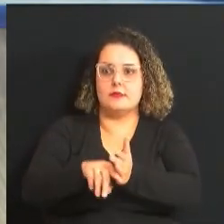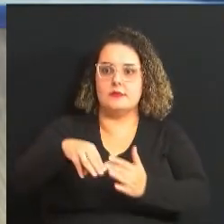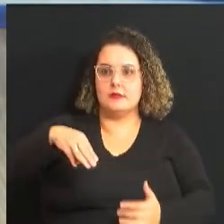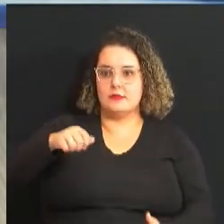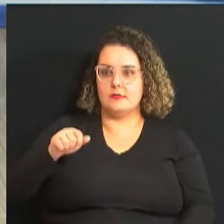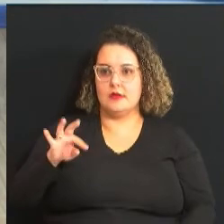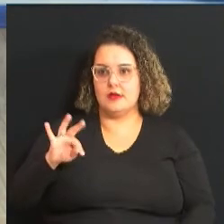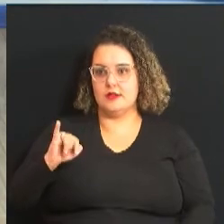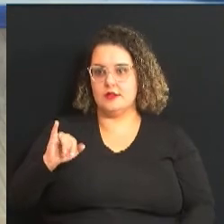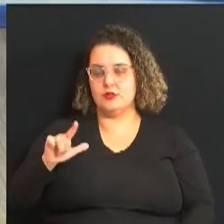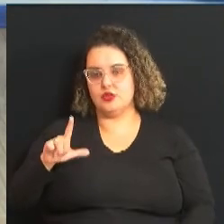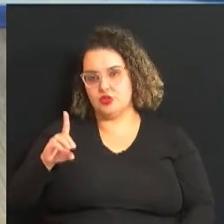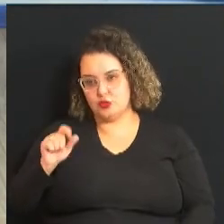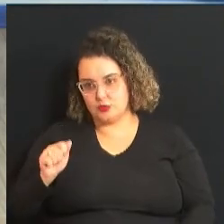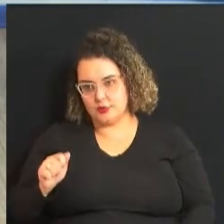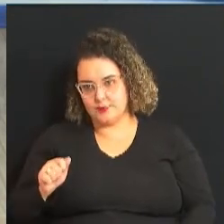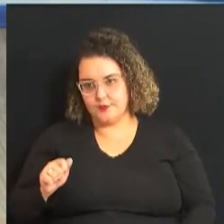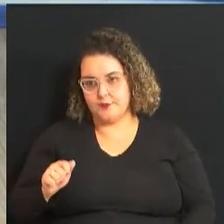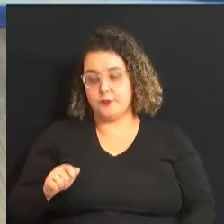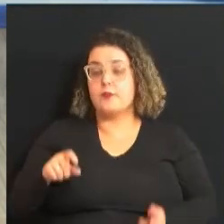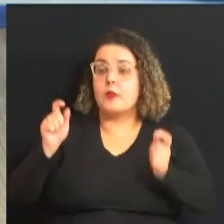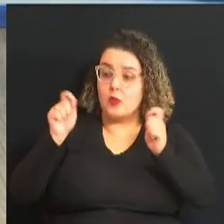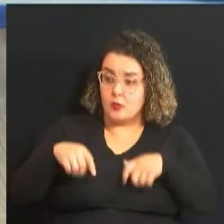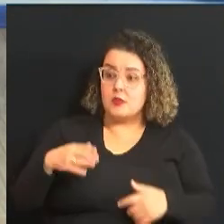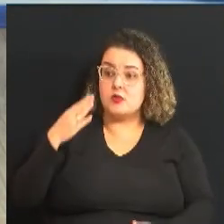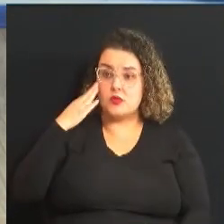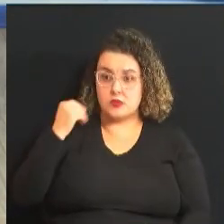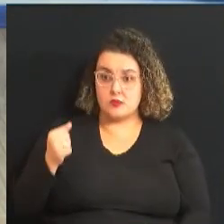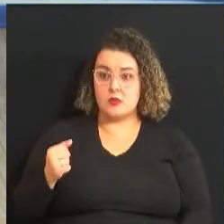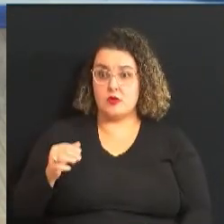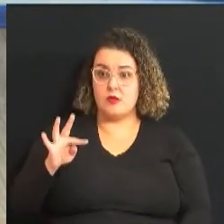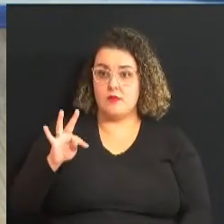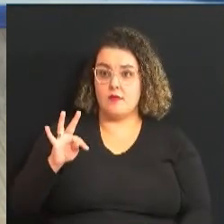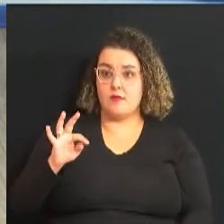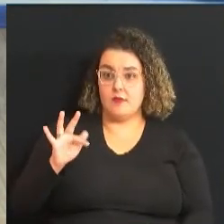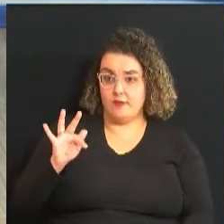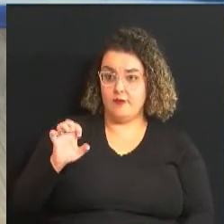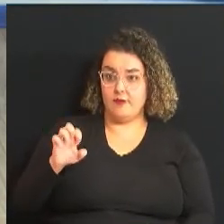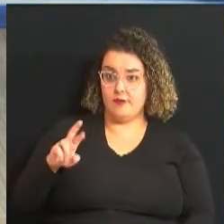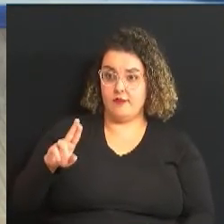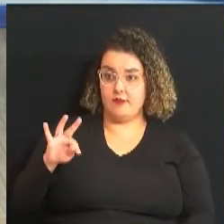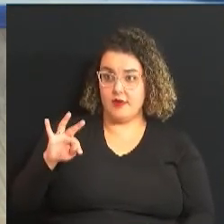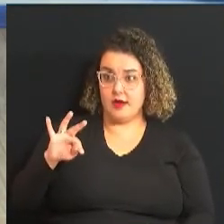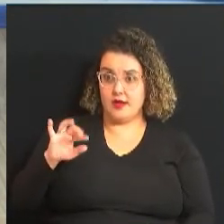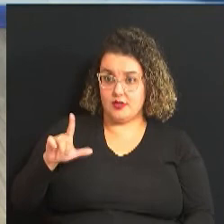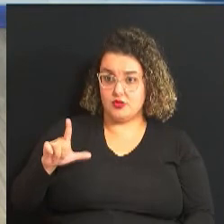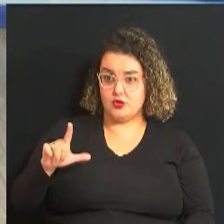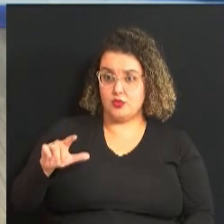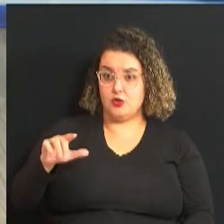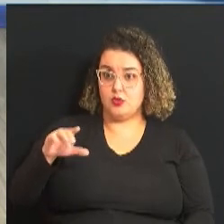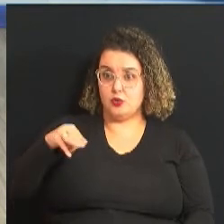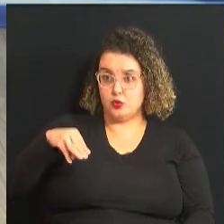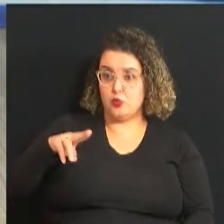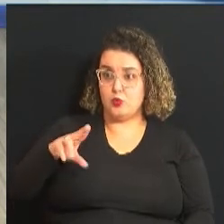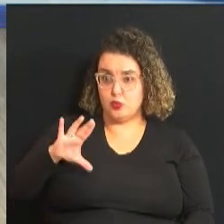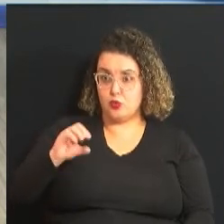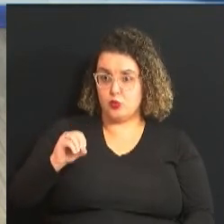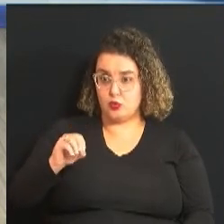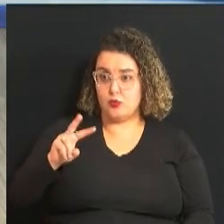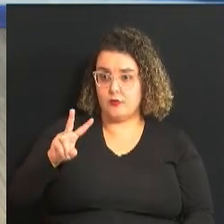Vila Teixeira. É possível saber os dias férteis a partir do muco vaginal? A senhora até já comentou um pouquinho sobre